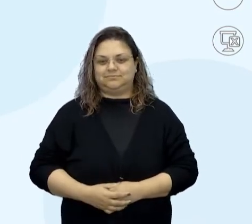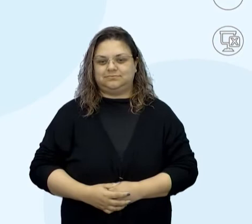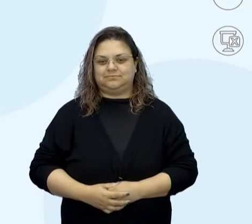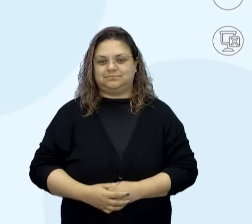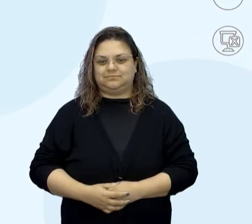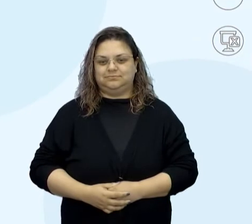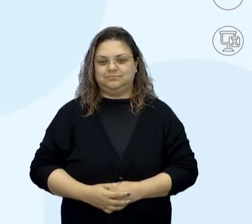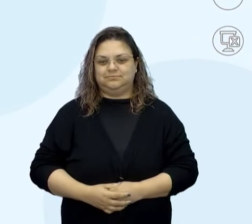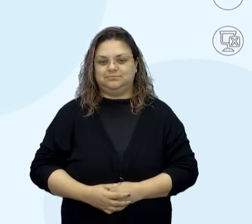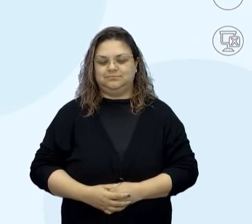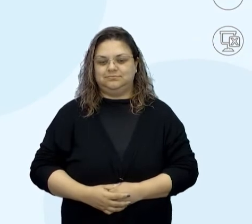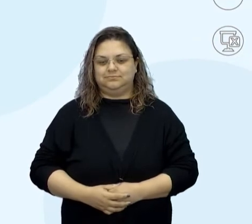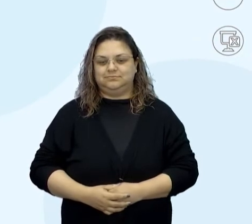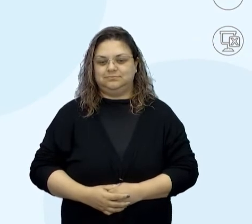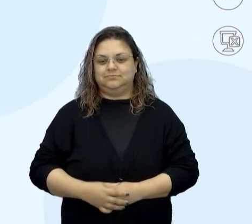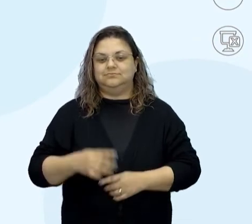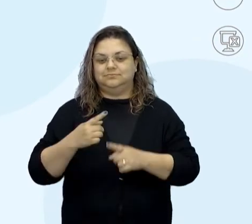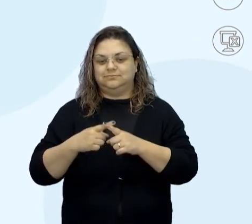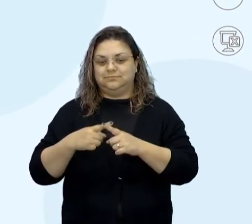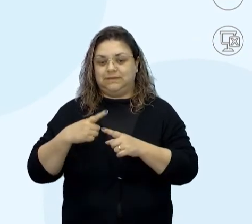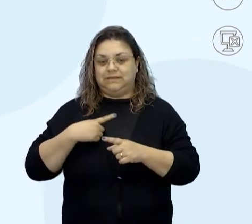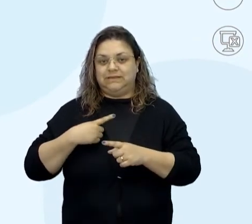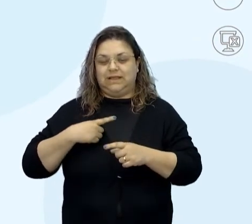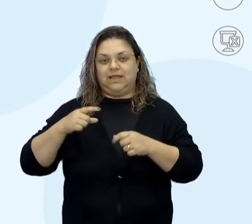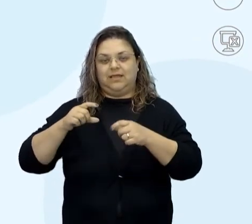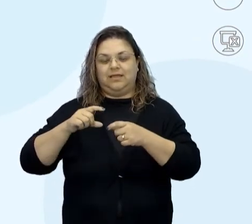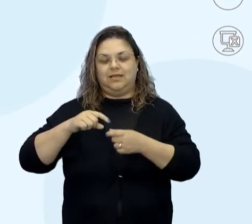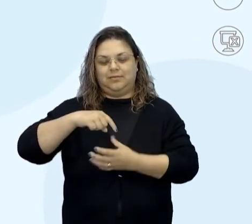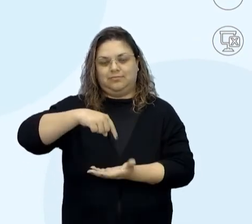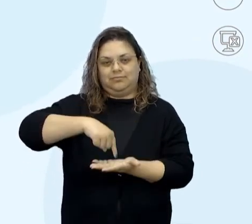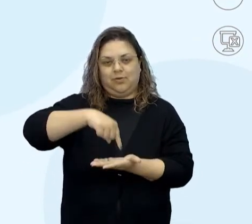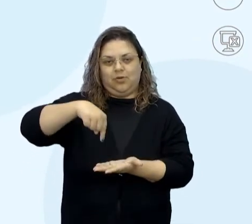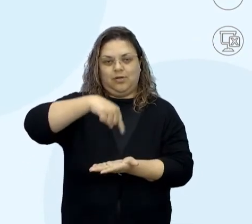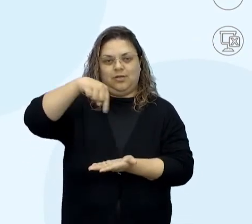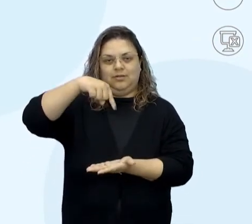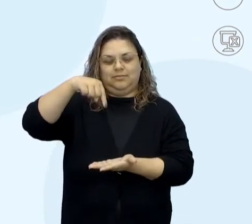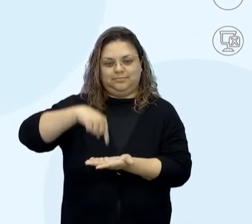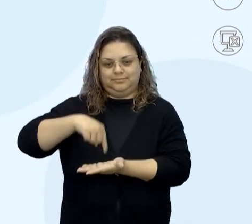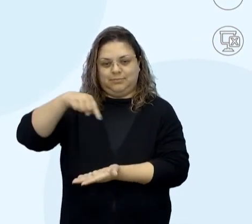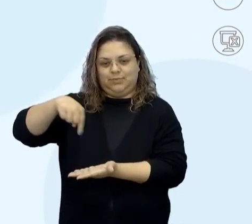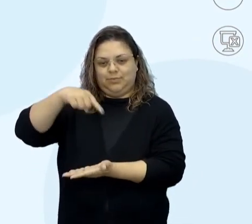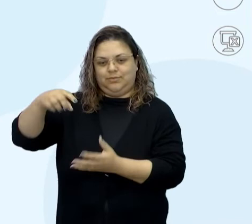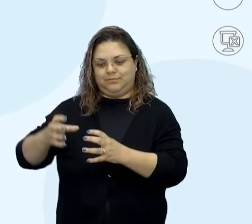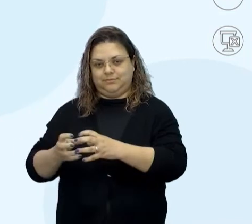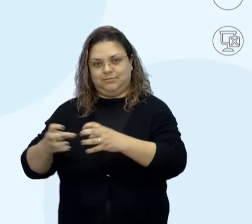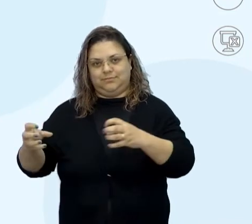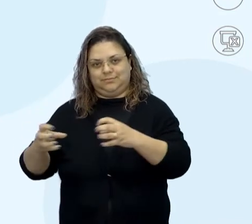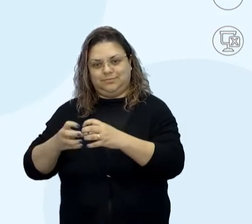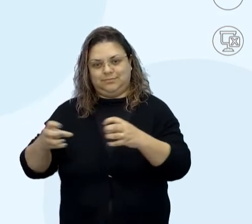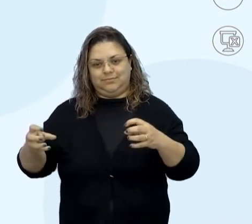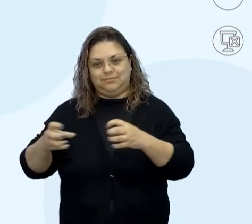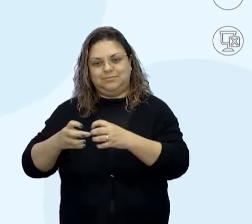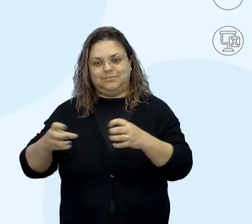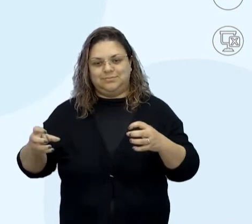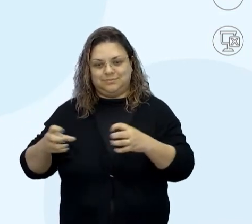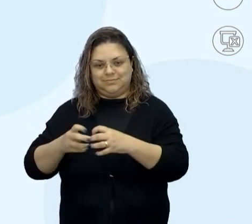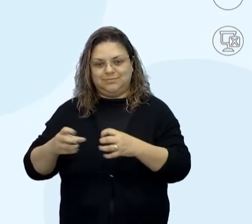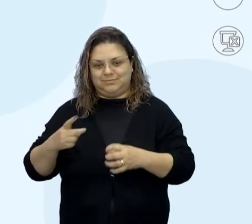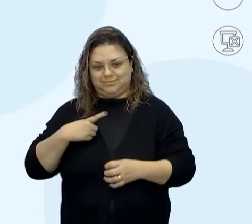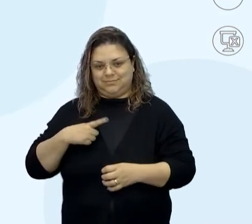até porque aqui tem umas molas, né? Representadas aqui, ó, na verdade presas aqui